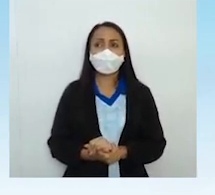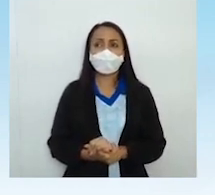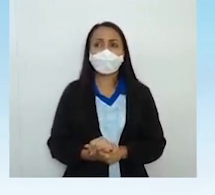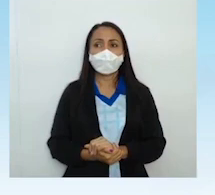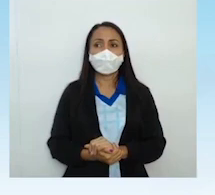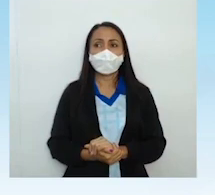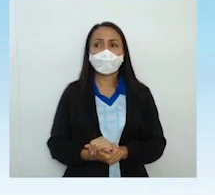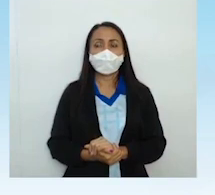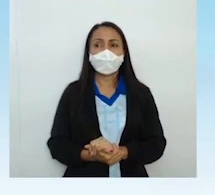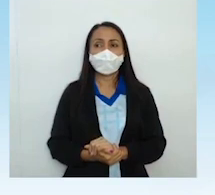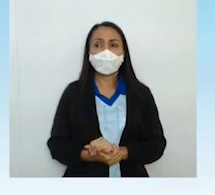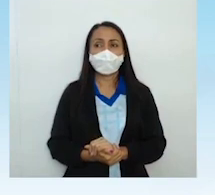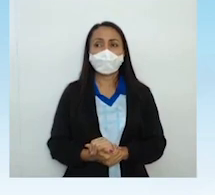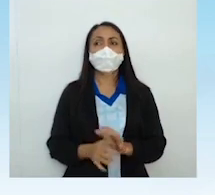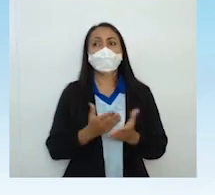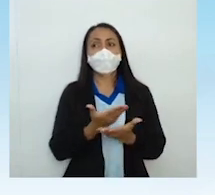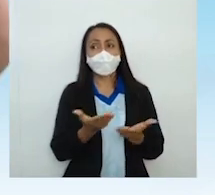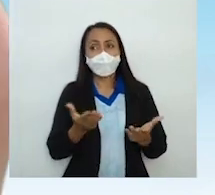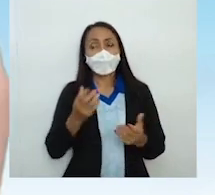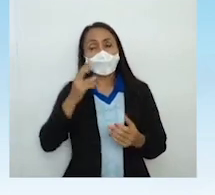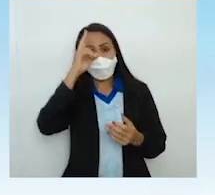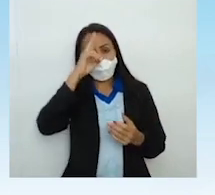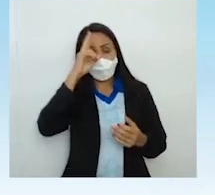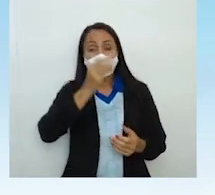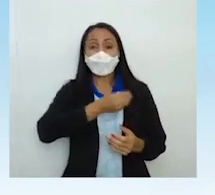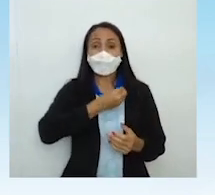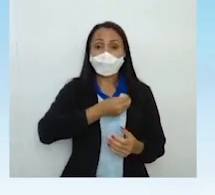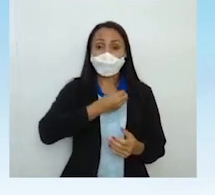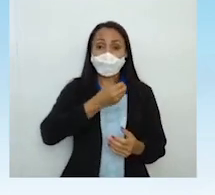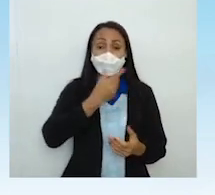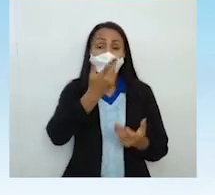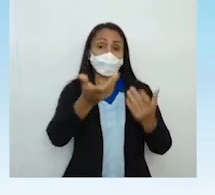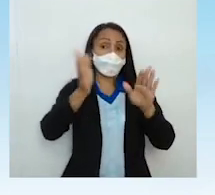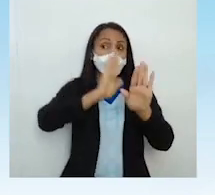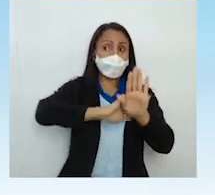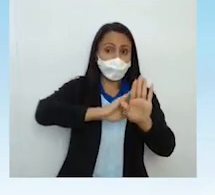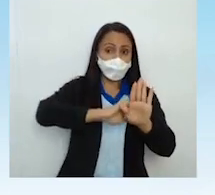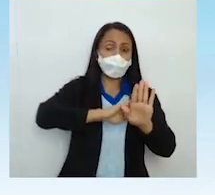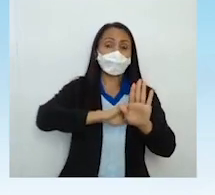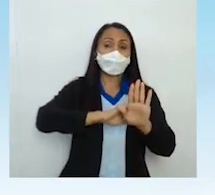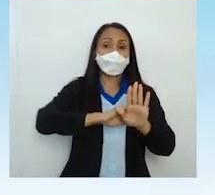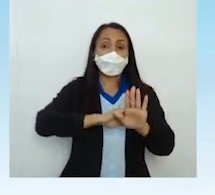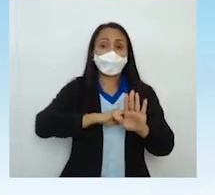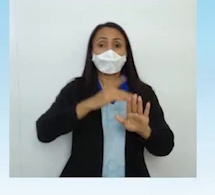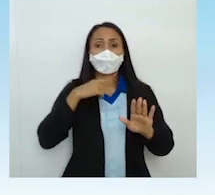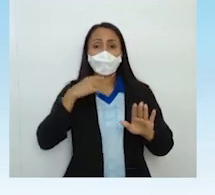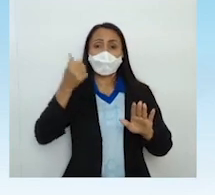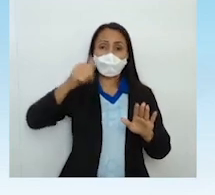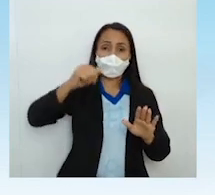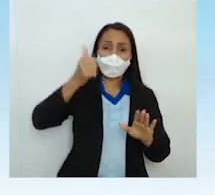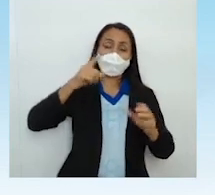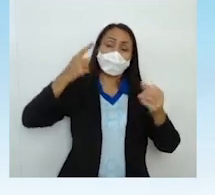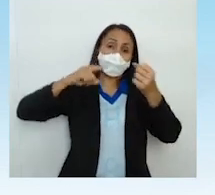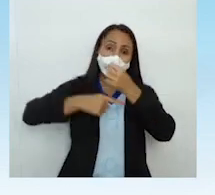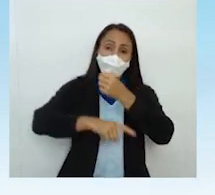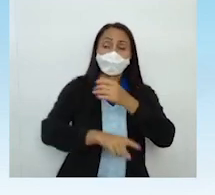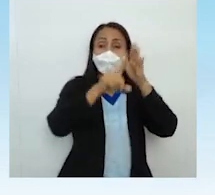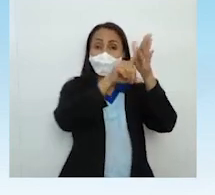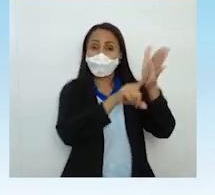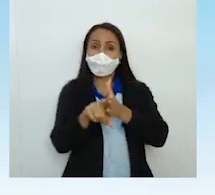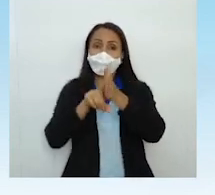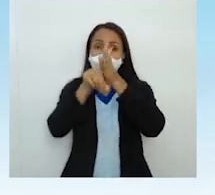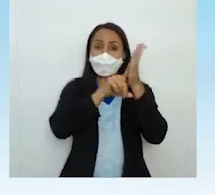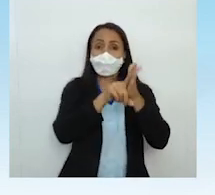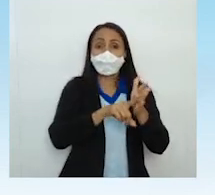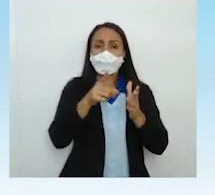É aquela tal história, né? Existiam coisas por trás, né, que a gente vai fazer uma análise mais profunda outra vez, mas o fato de